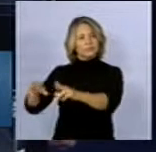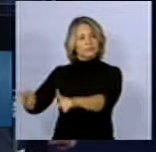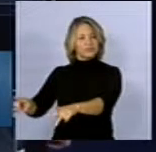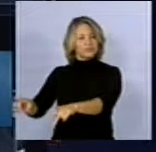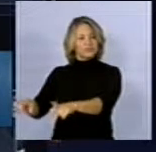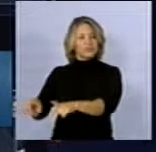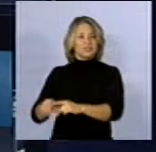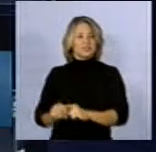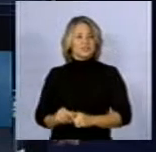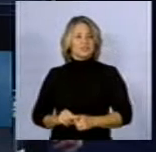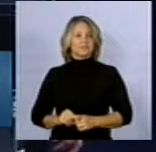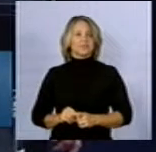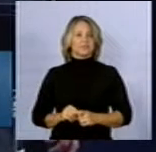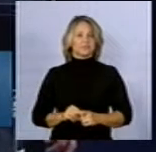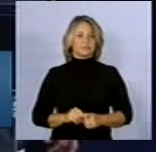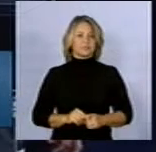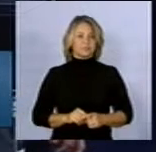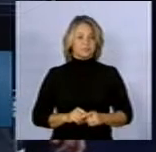que